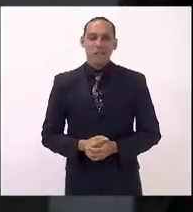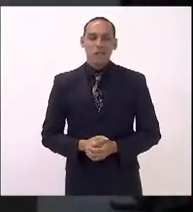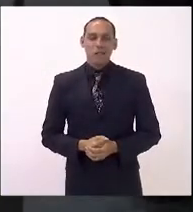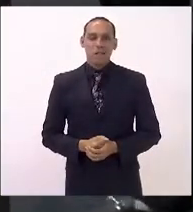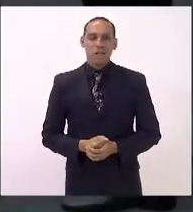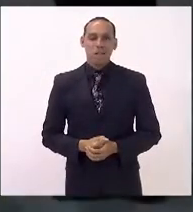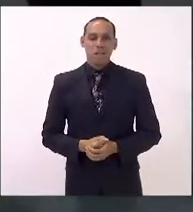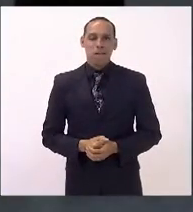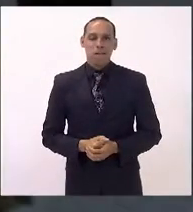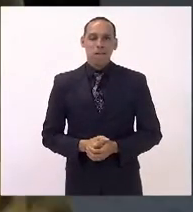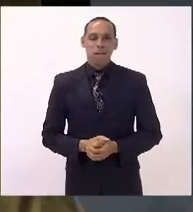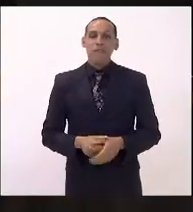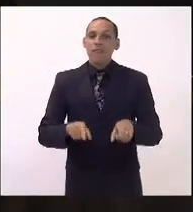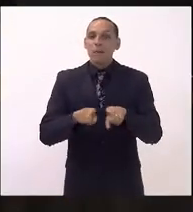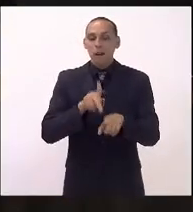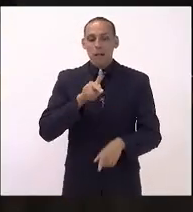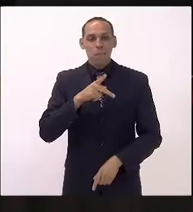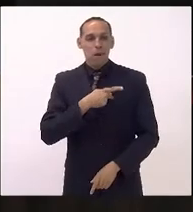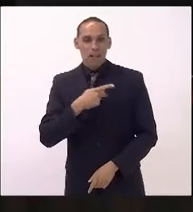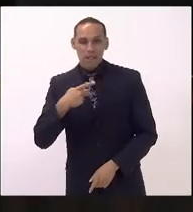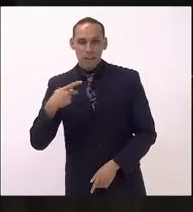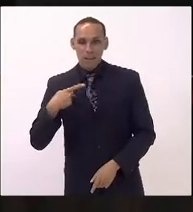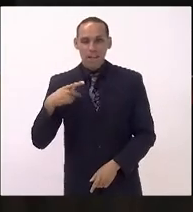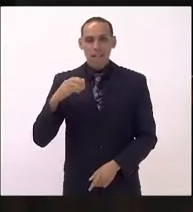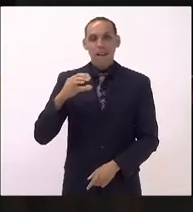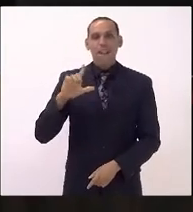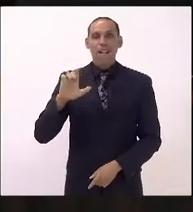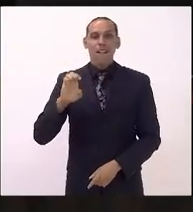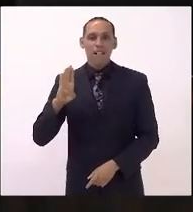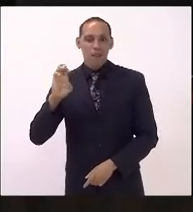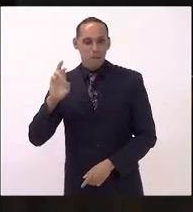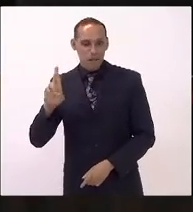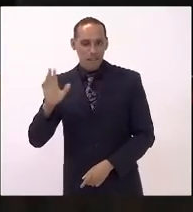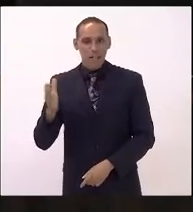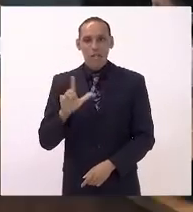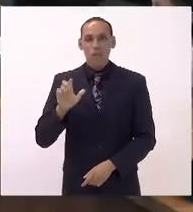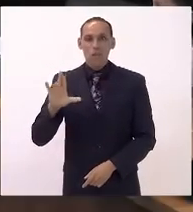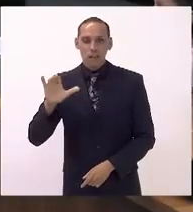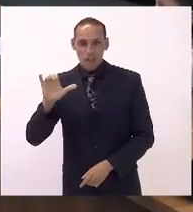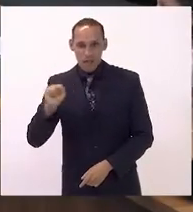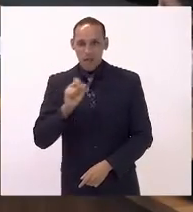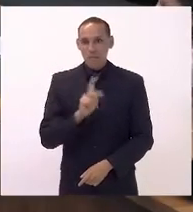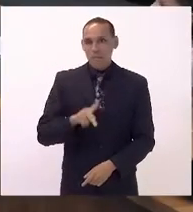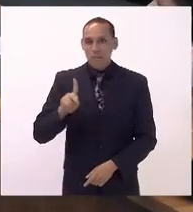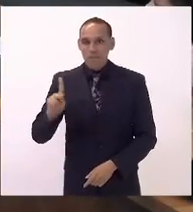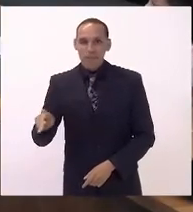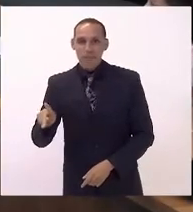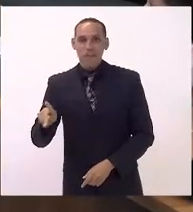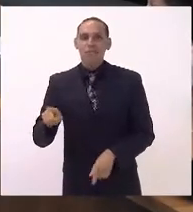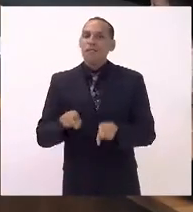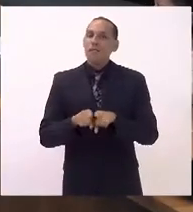E o pastor Kleber Lucas, professor e religioso.